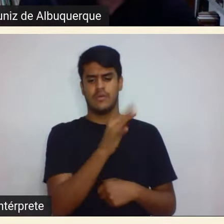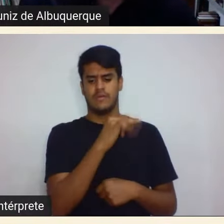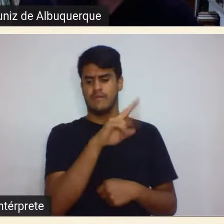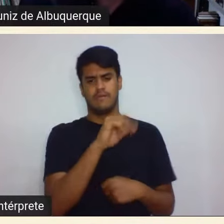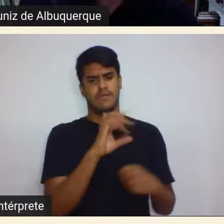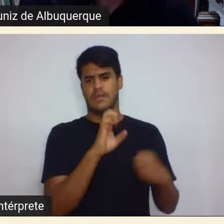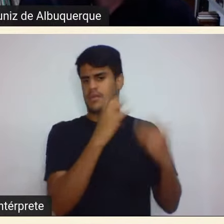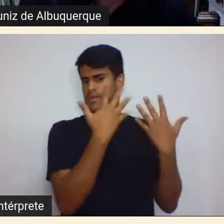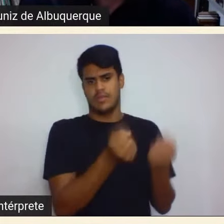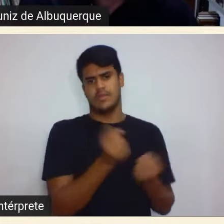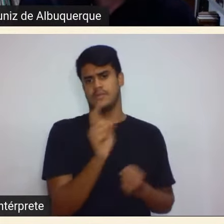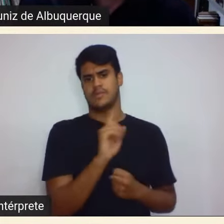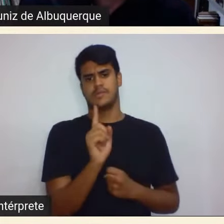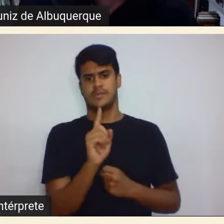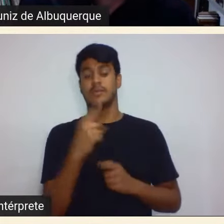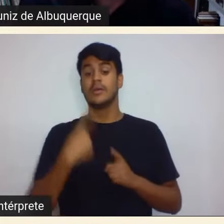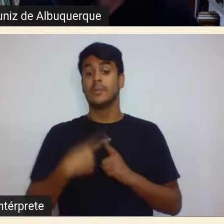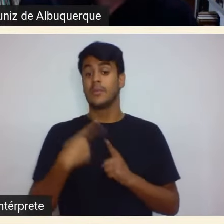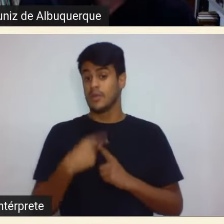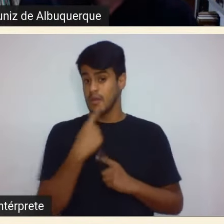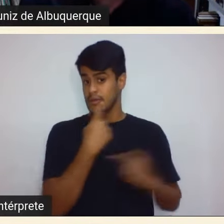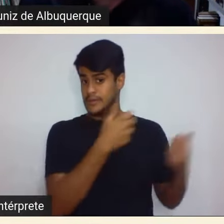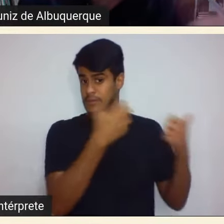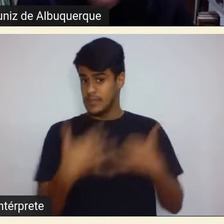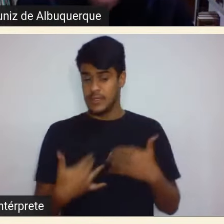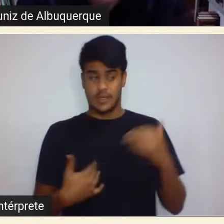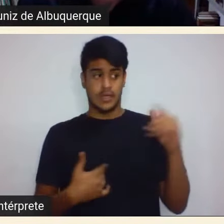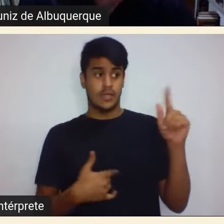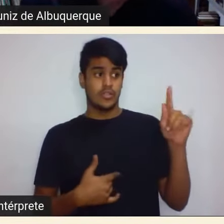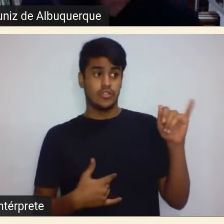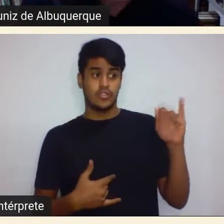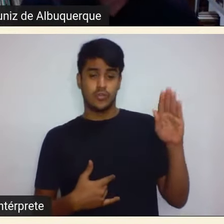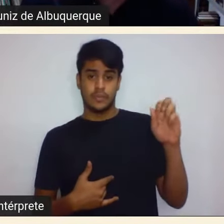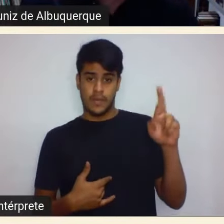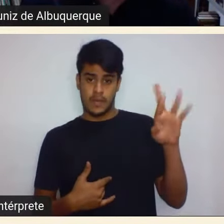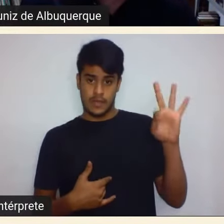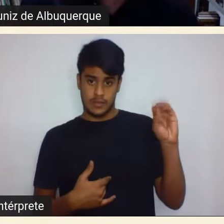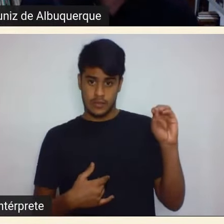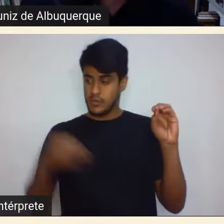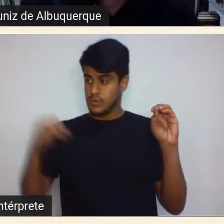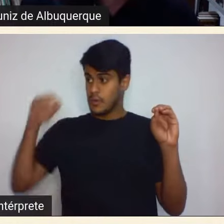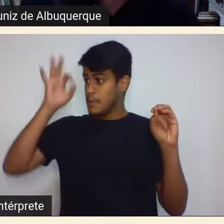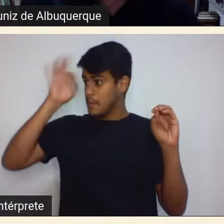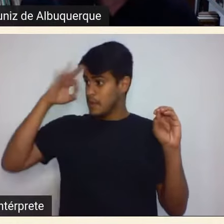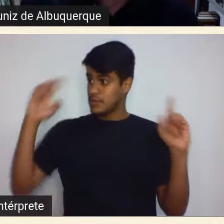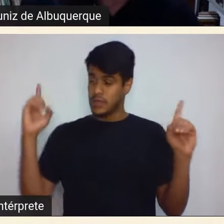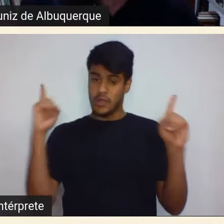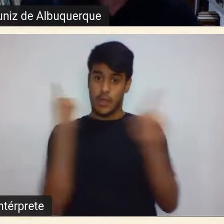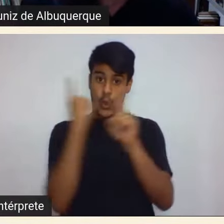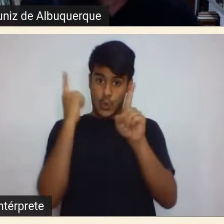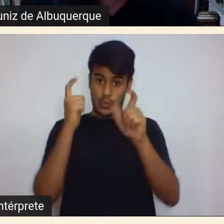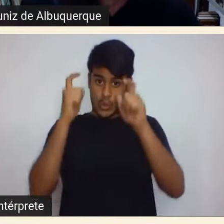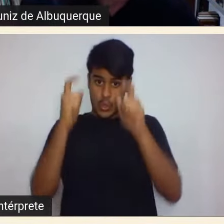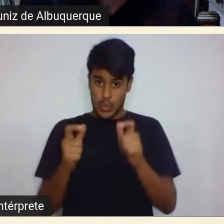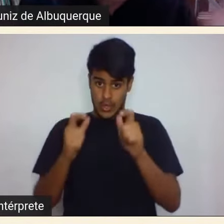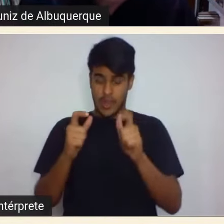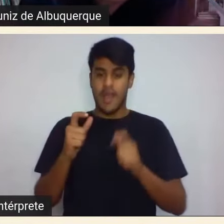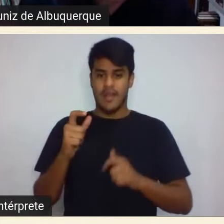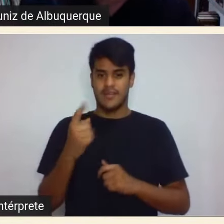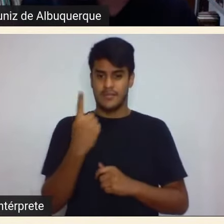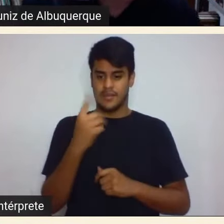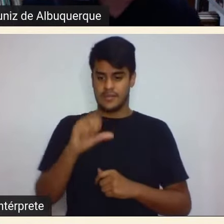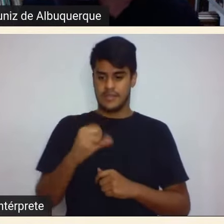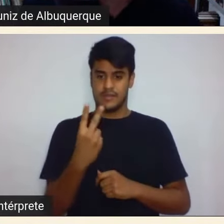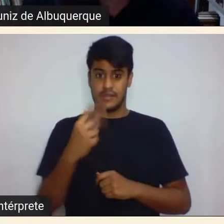porque dizem que o encontro de Gilberto Freire com Mário de Andrade na viagem de 27, não é, quase o barco no Rio Capibaribe